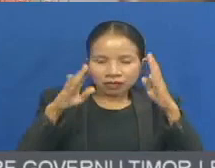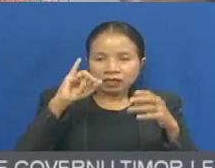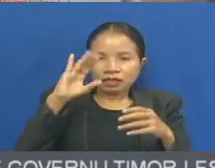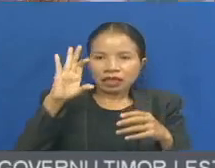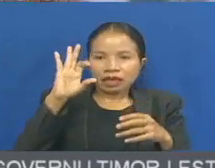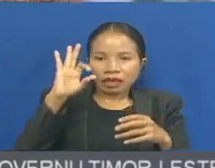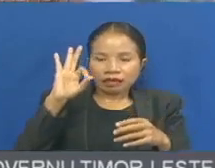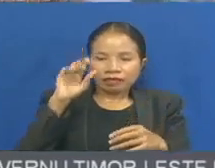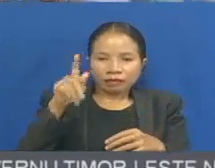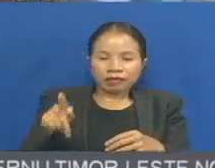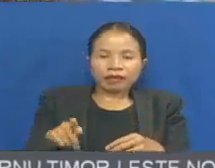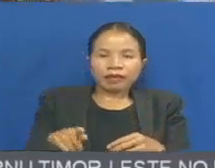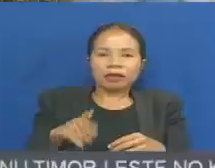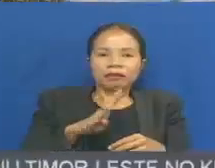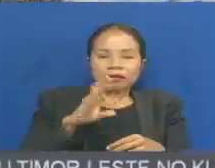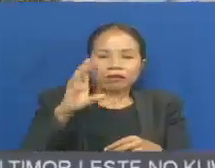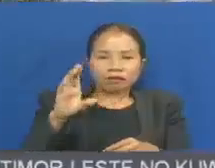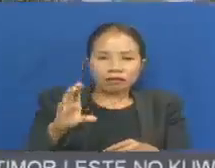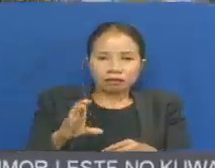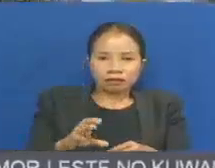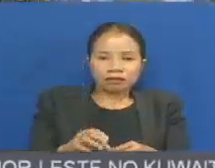formação professora Sumaré